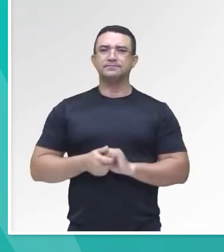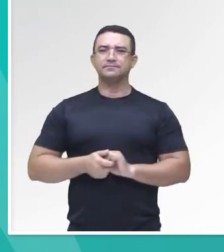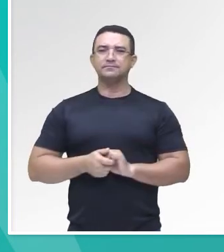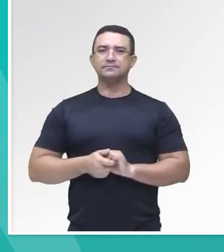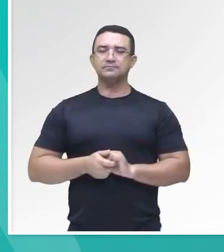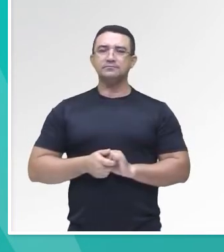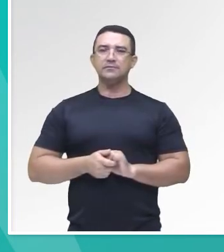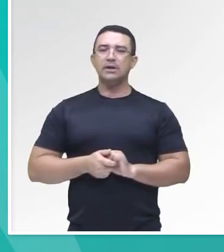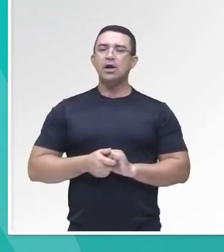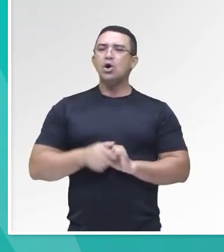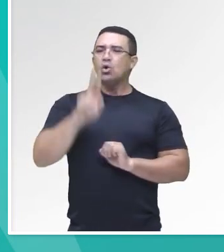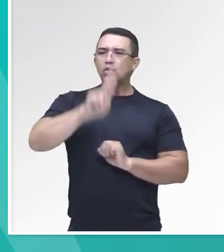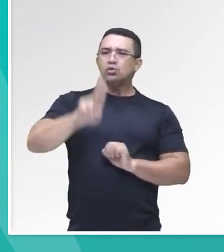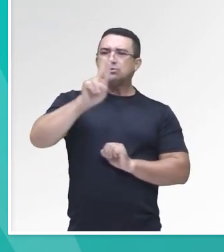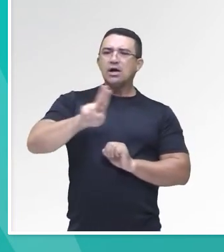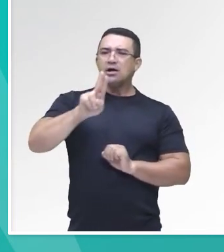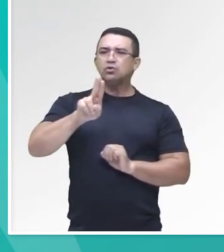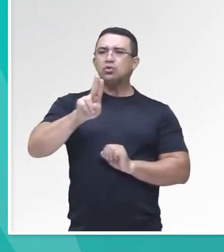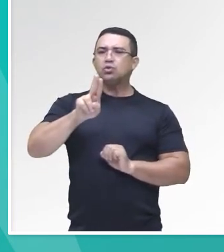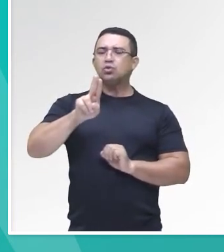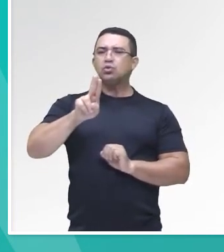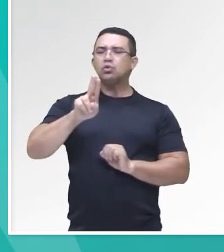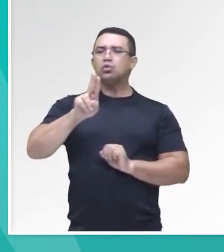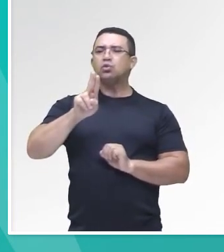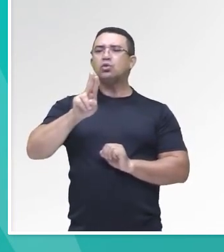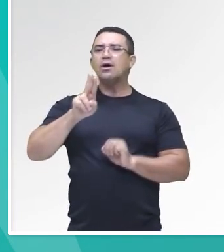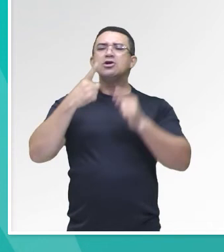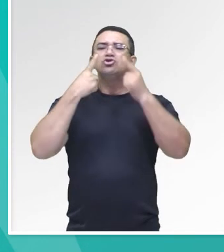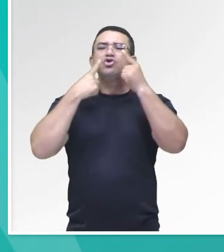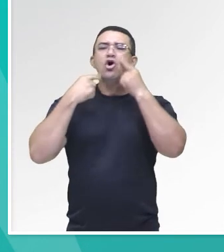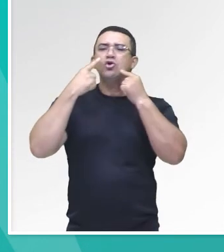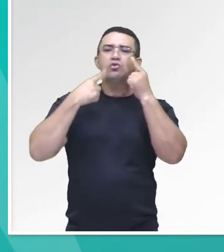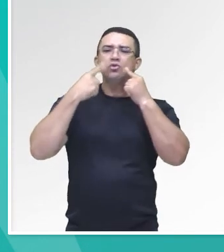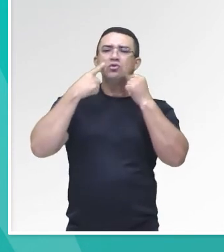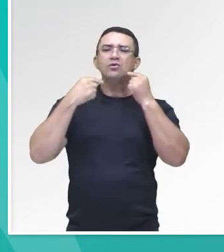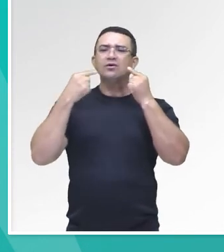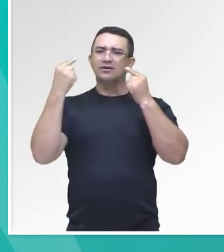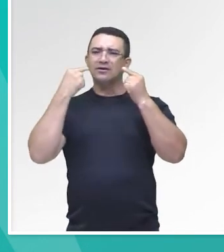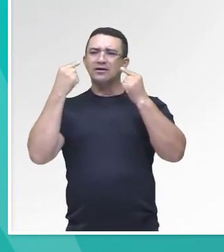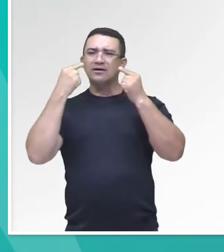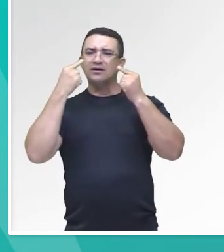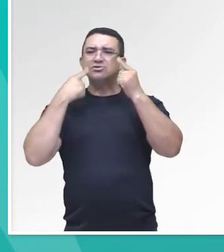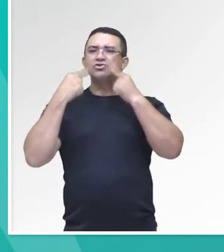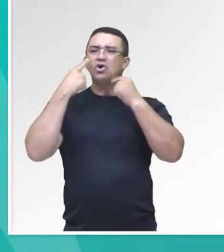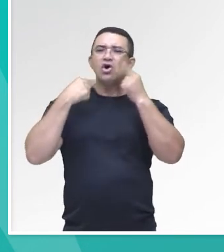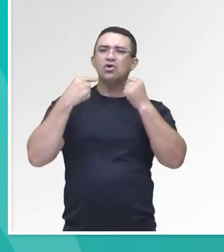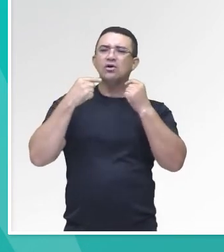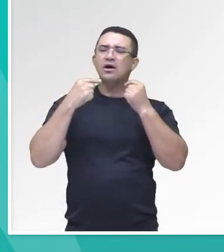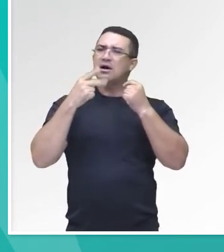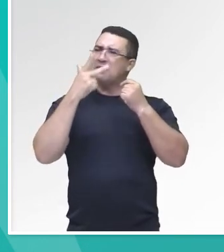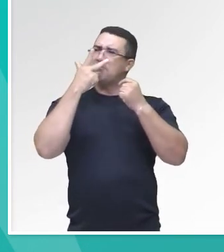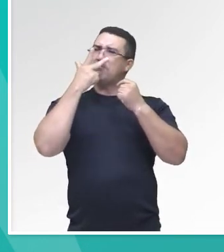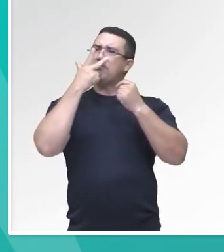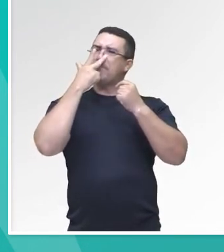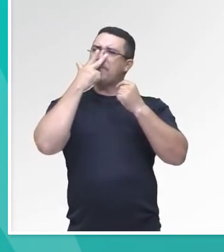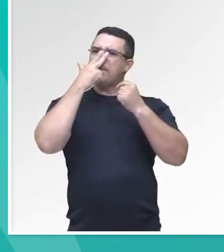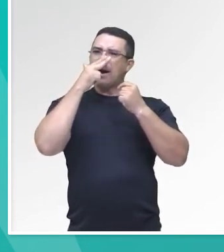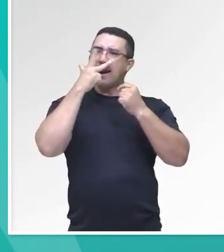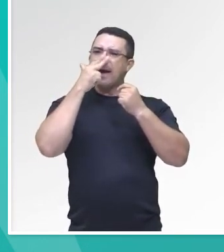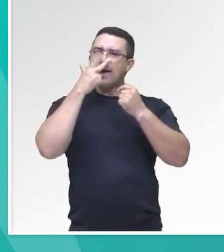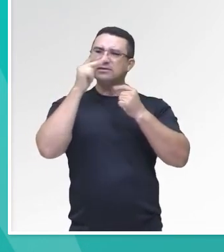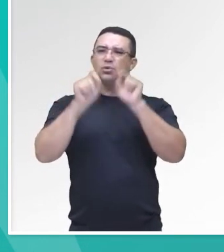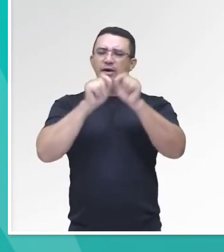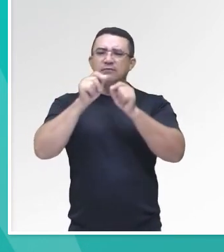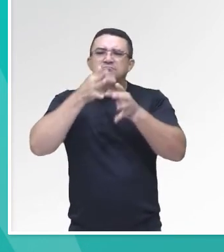Uma imagem, né? Uma figura das lágrimas, né? Como se as rosas estão chorando,